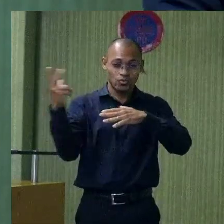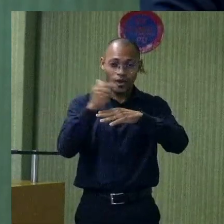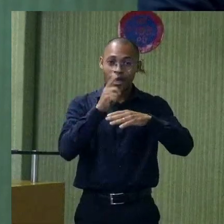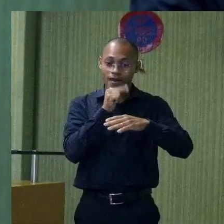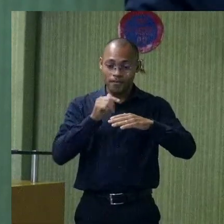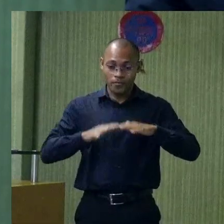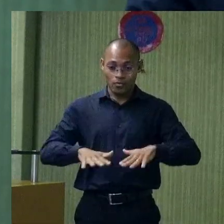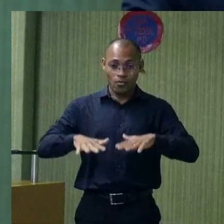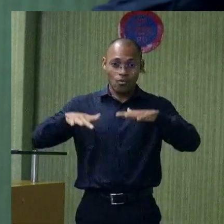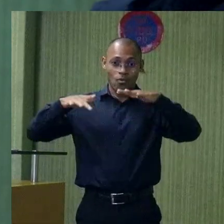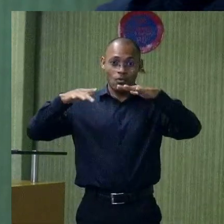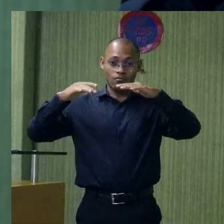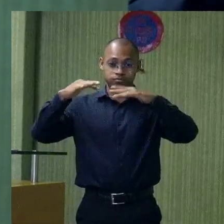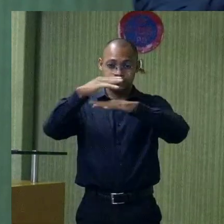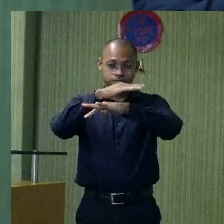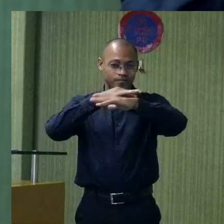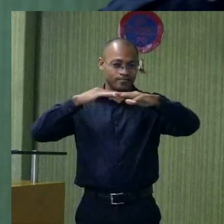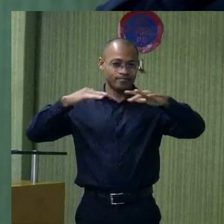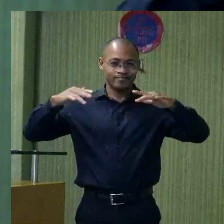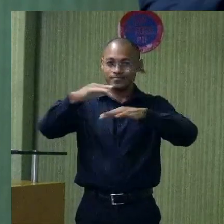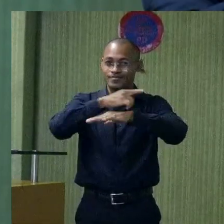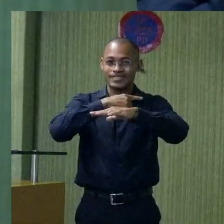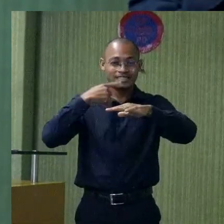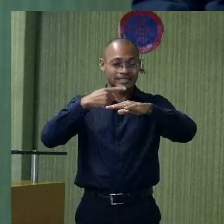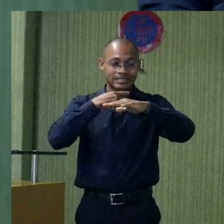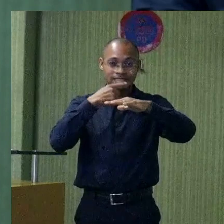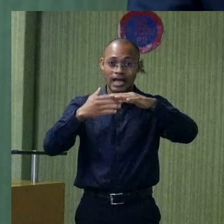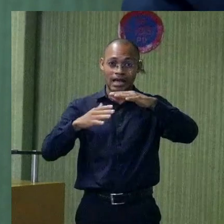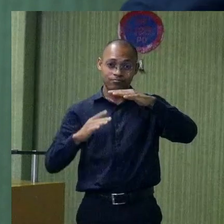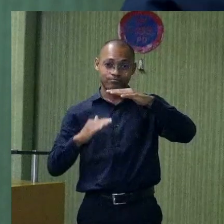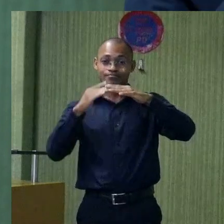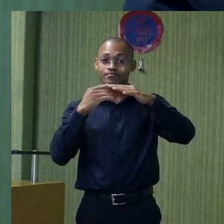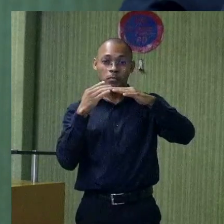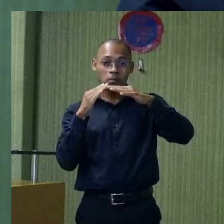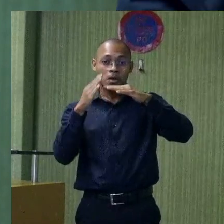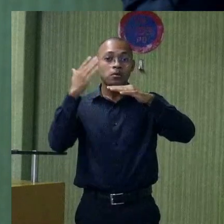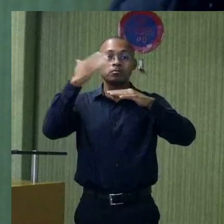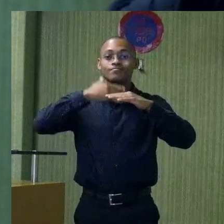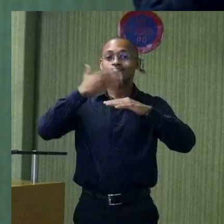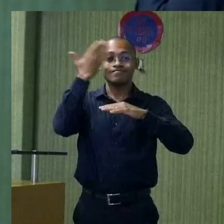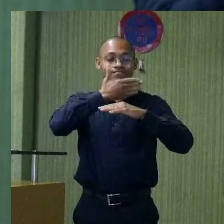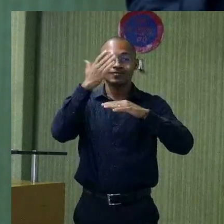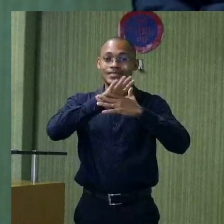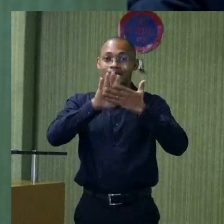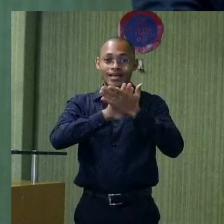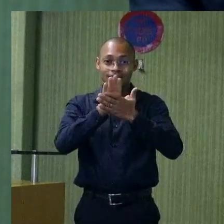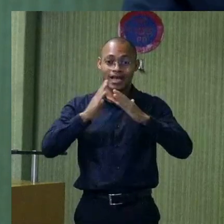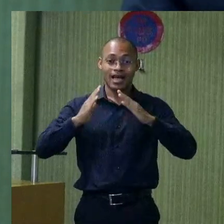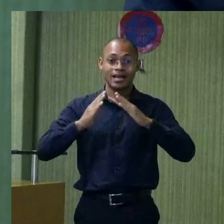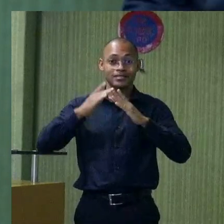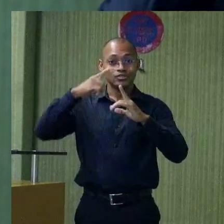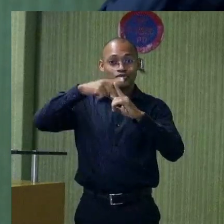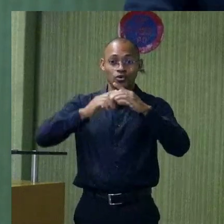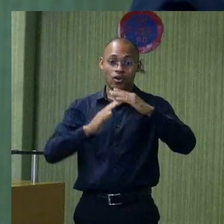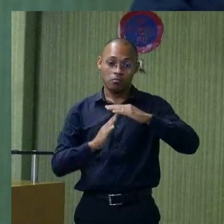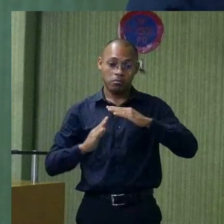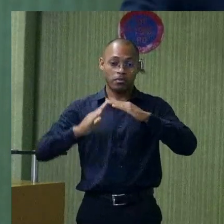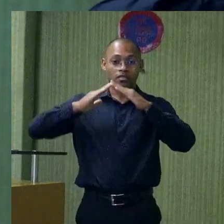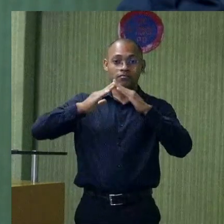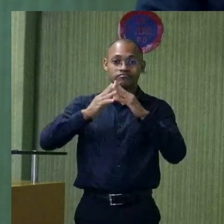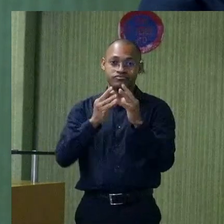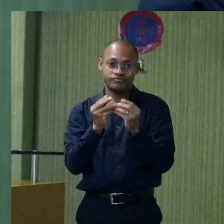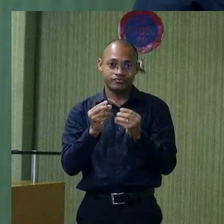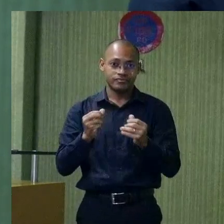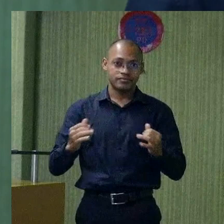que eles queriam fazer um abrigo e não tinham nenhum local fora da Mancha as escolas ficaram totalmente deterioradas